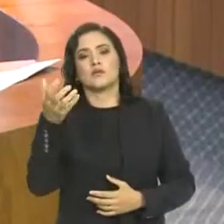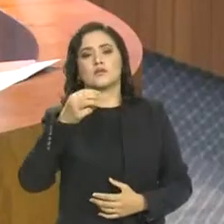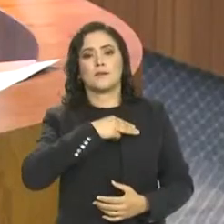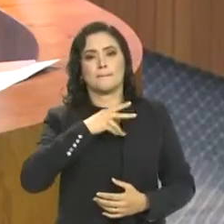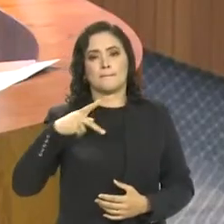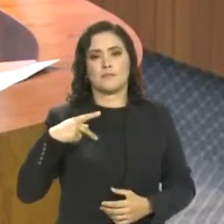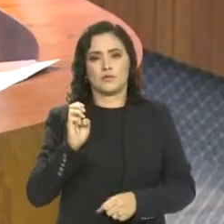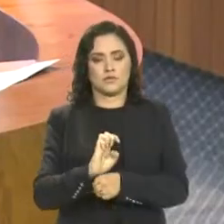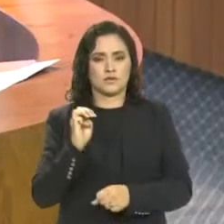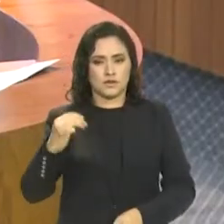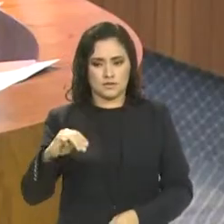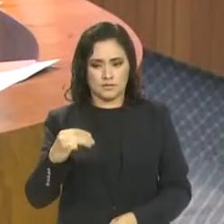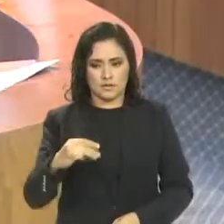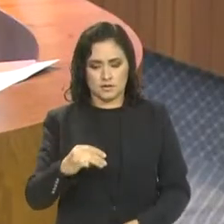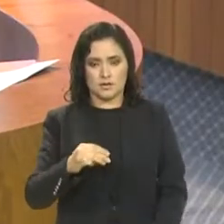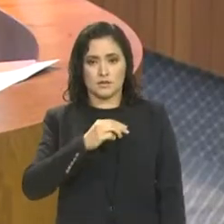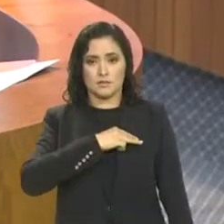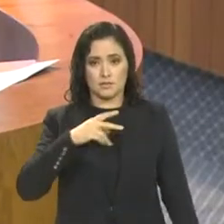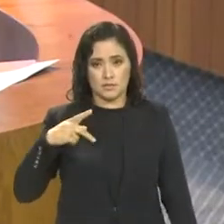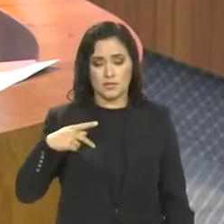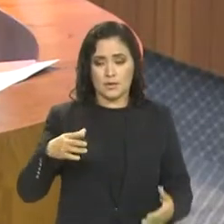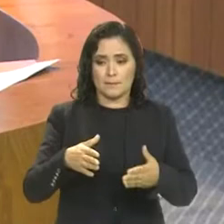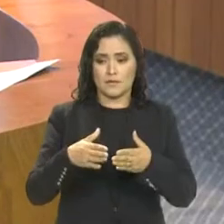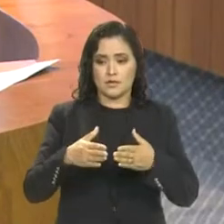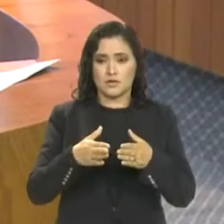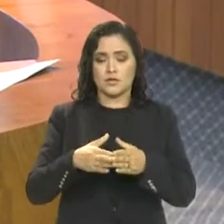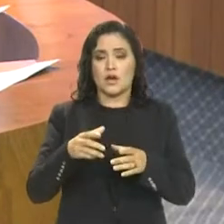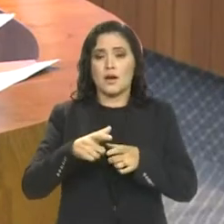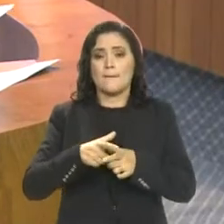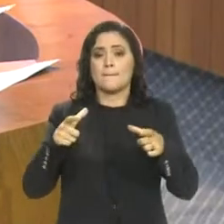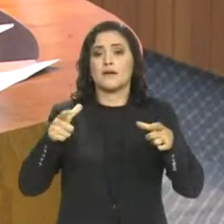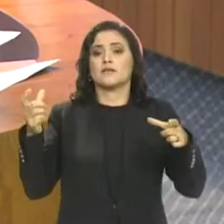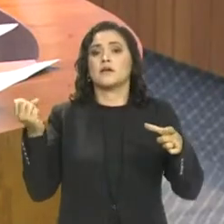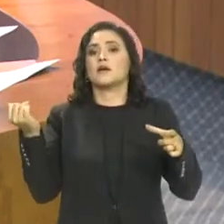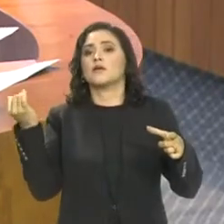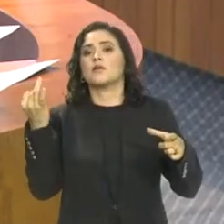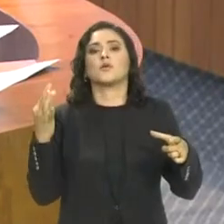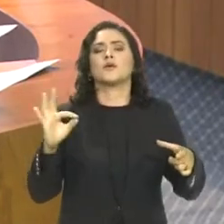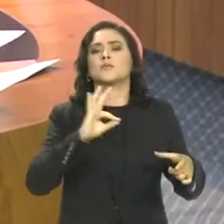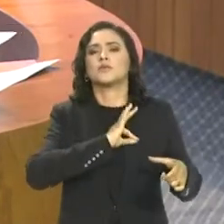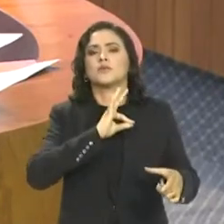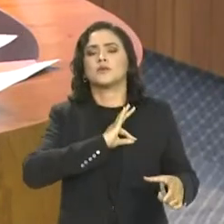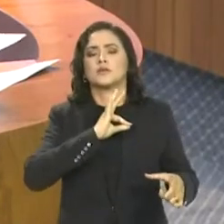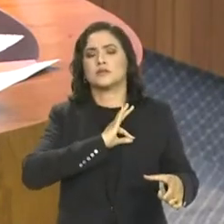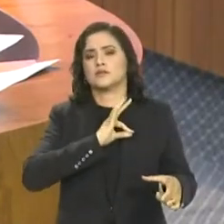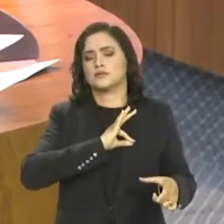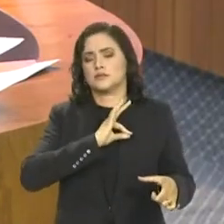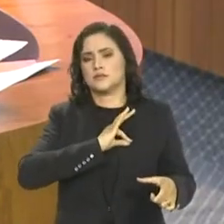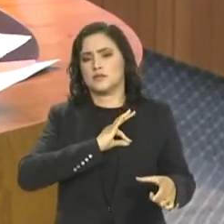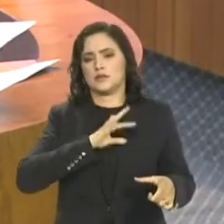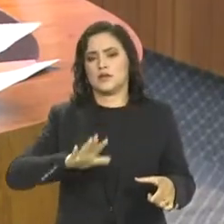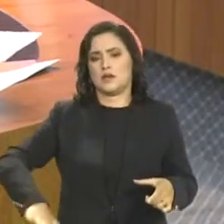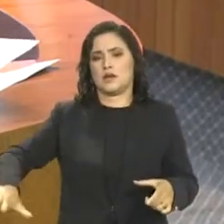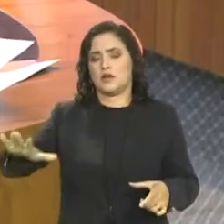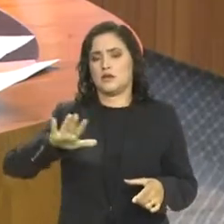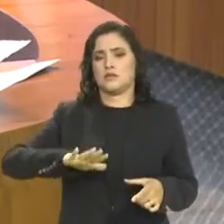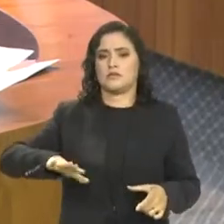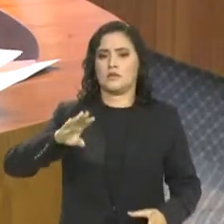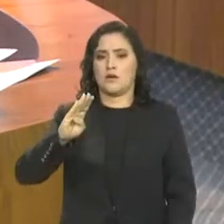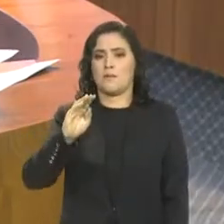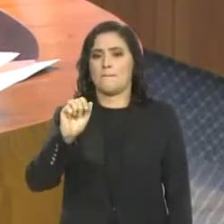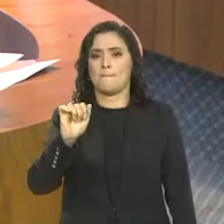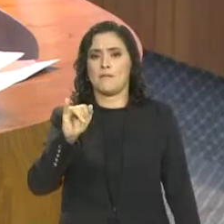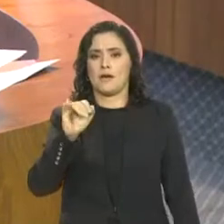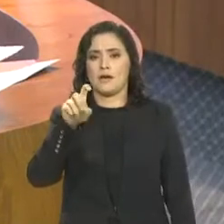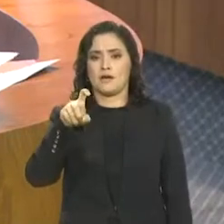Ministério Público solicita o aumento de efetivo da Polícia Militar na Baixada do Maranhão. Por que fazemos esse registro? Porque é uma luta